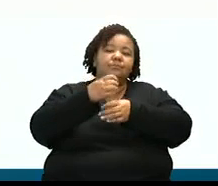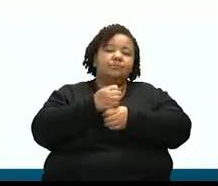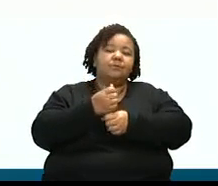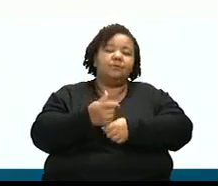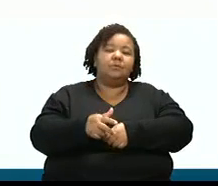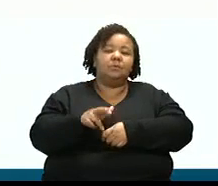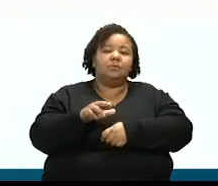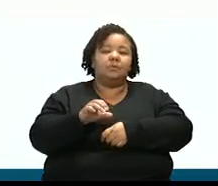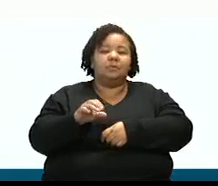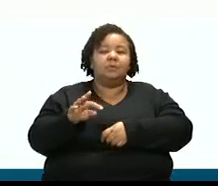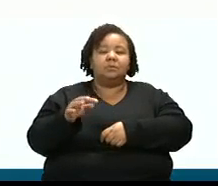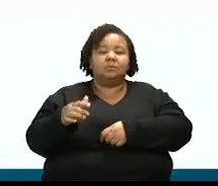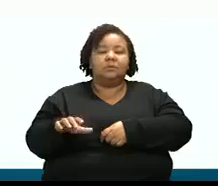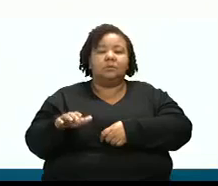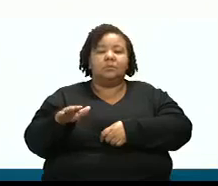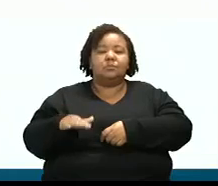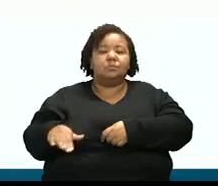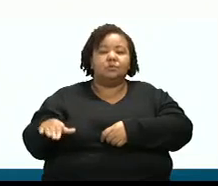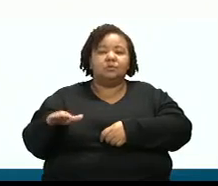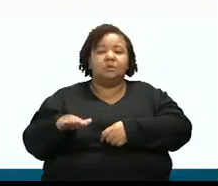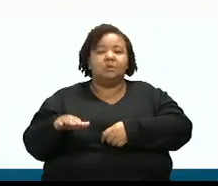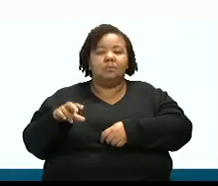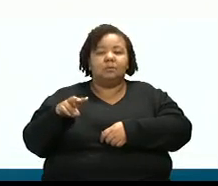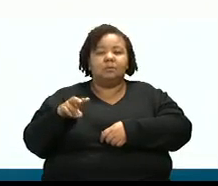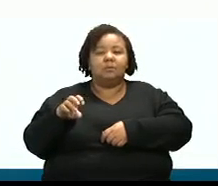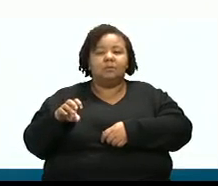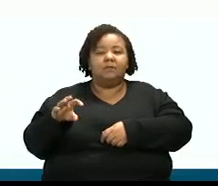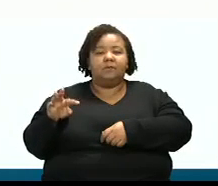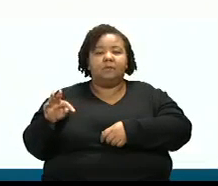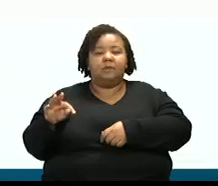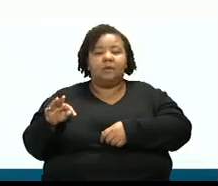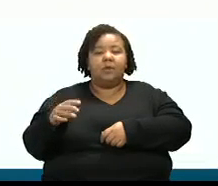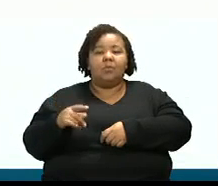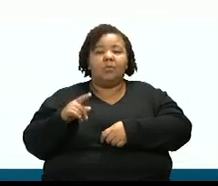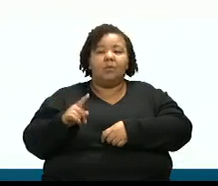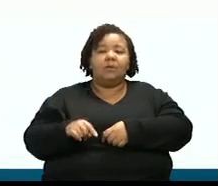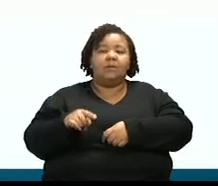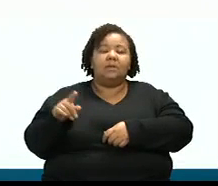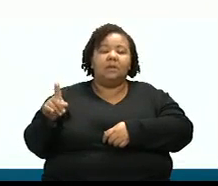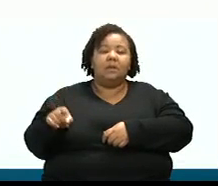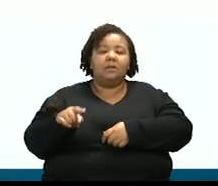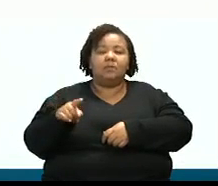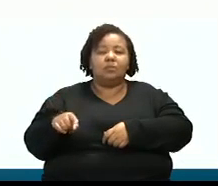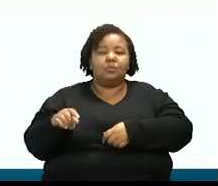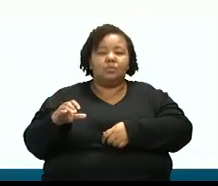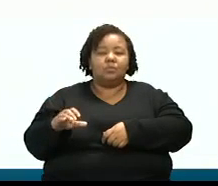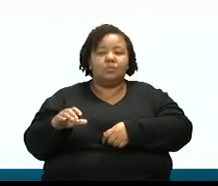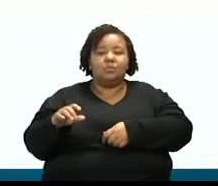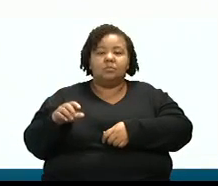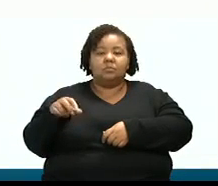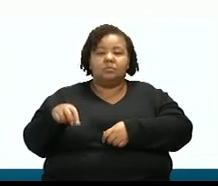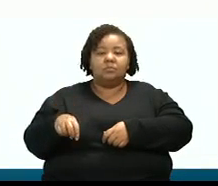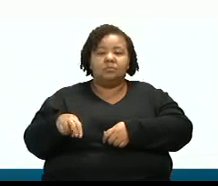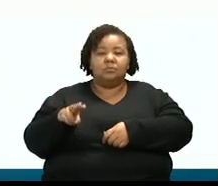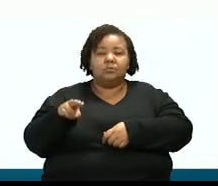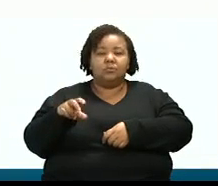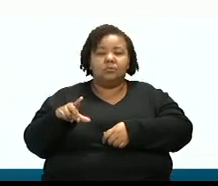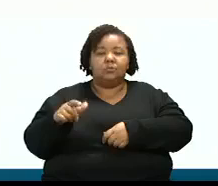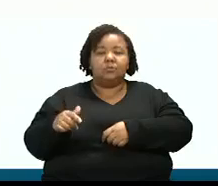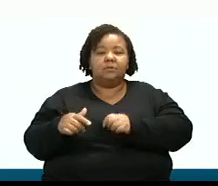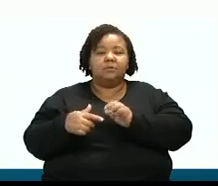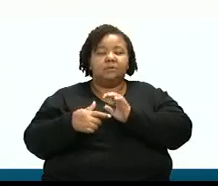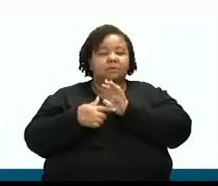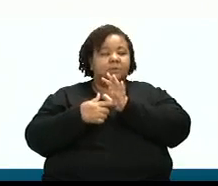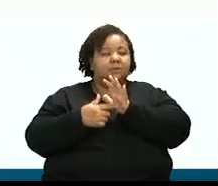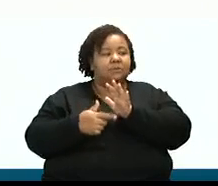rotacional de um campo vetorial em um ponto, e esse rotacional é nulo, se esse campo vetorial descreve um fluido, por